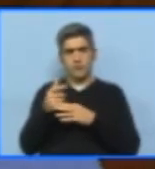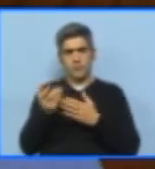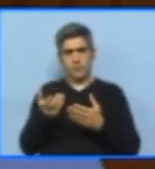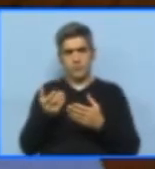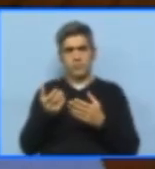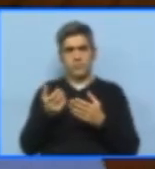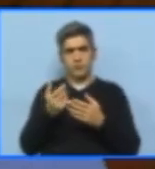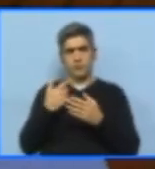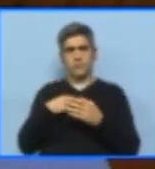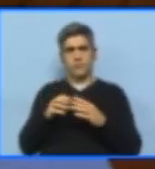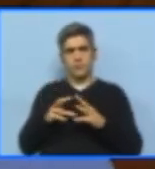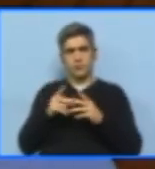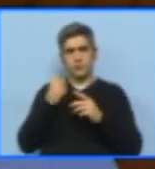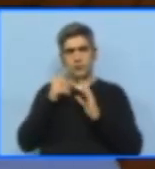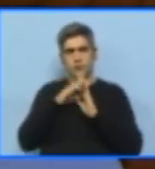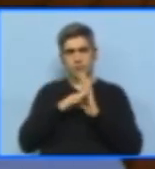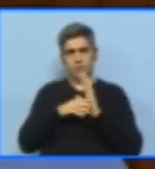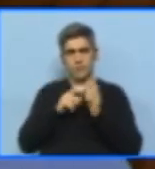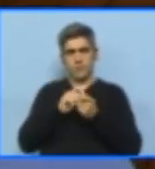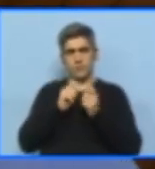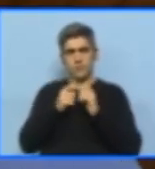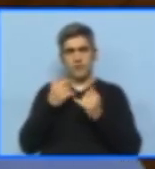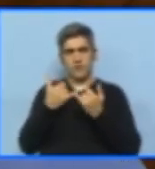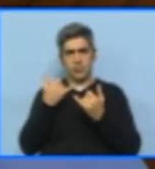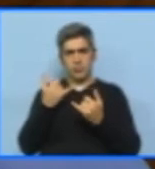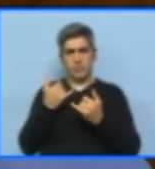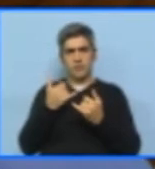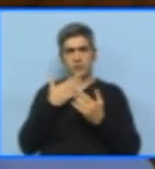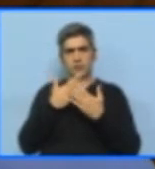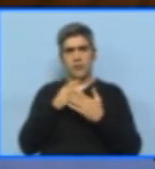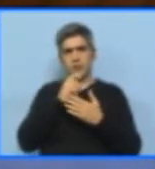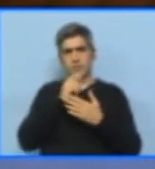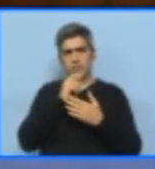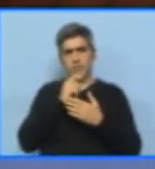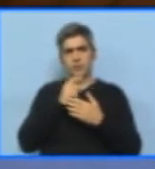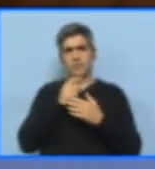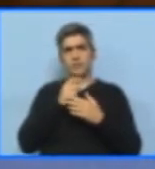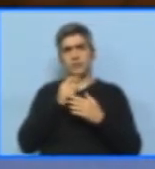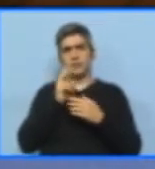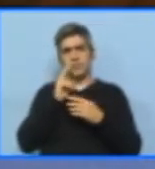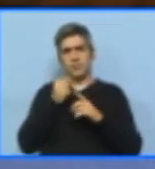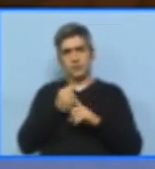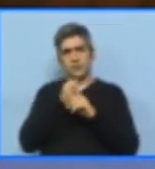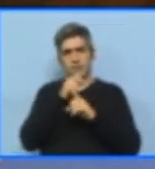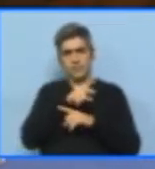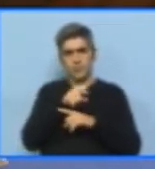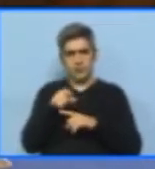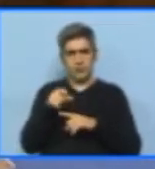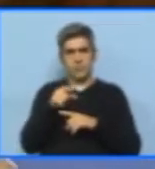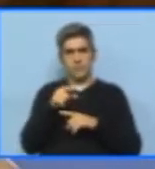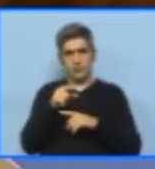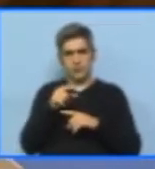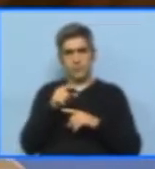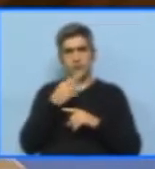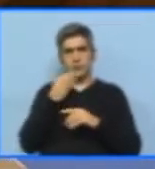estamos a desenvolver um programa de transformação digital para sermos capazes de encarar esses desafios com